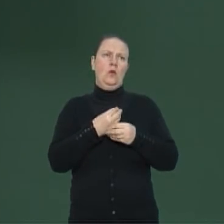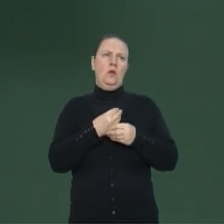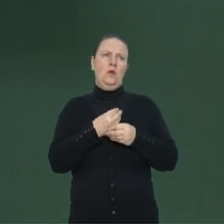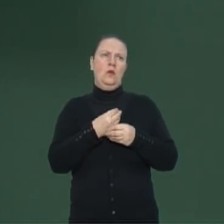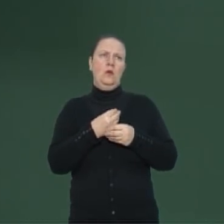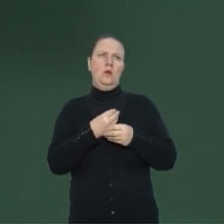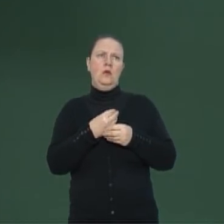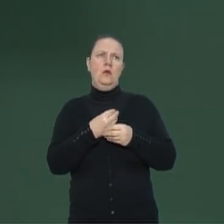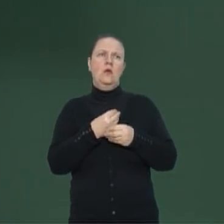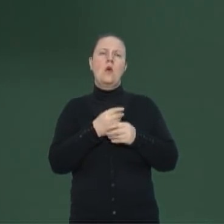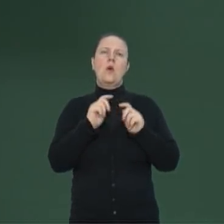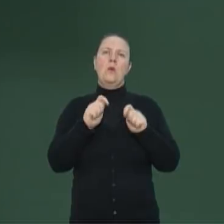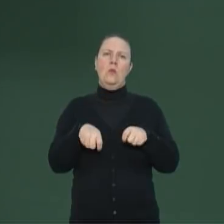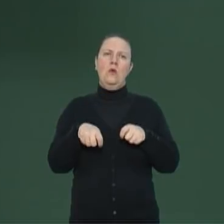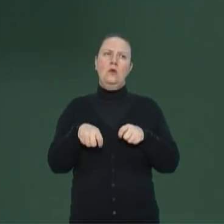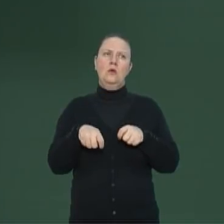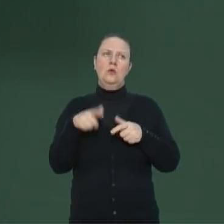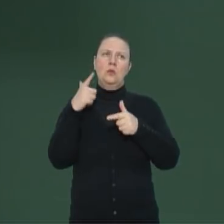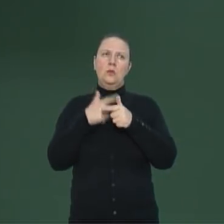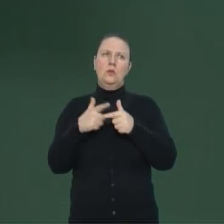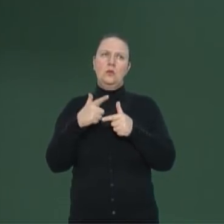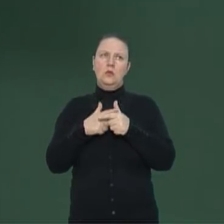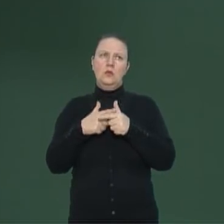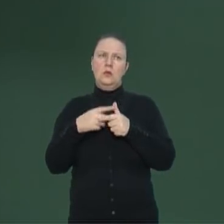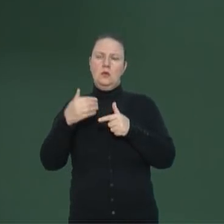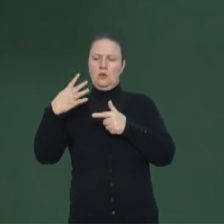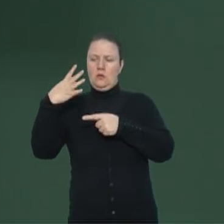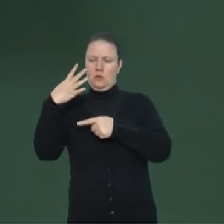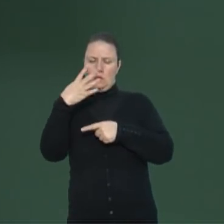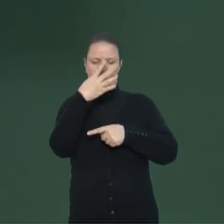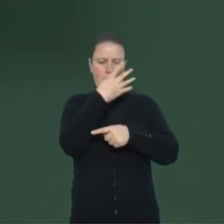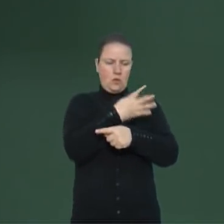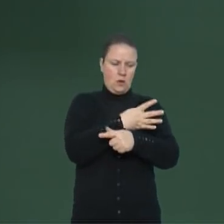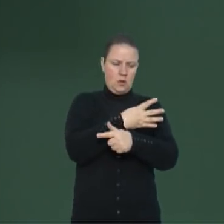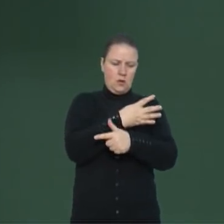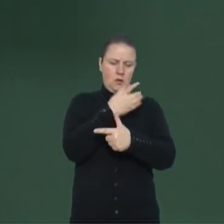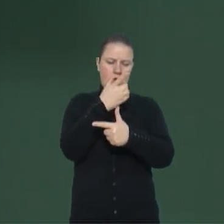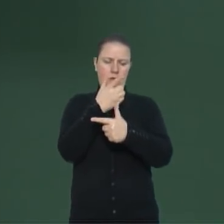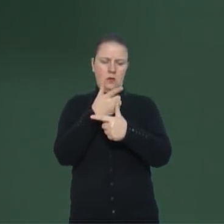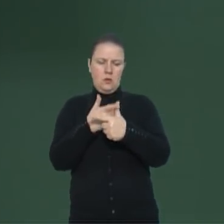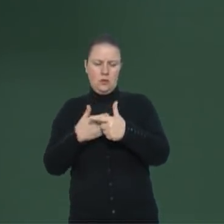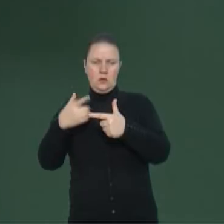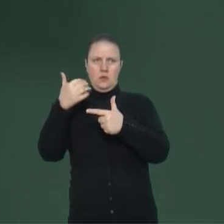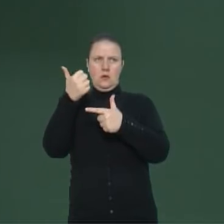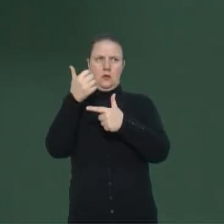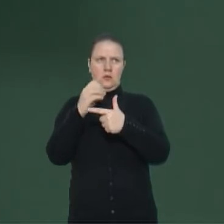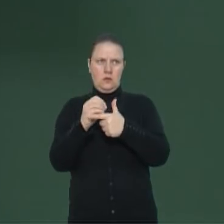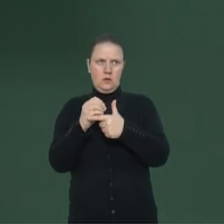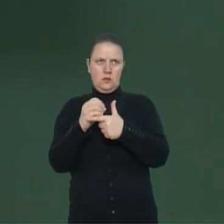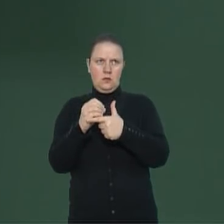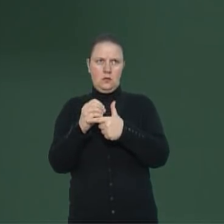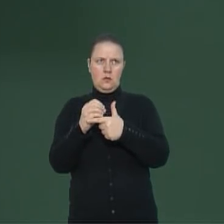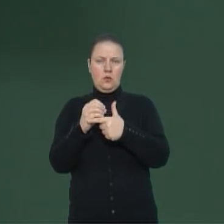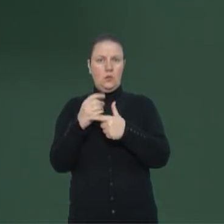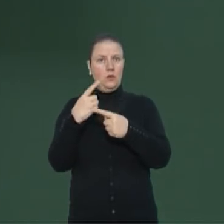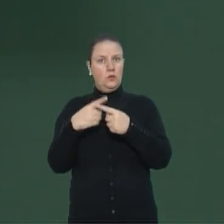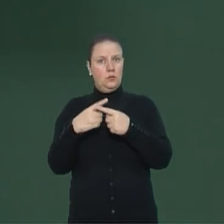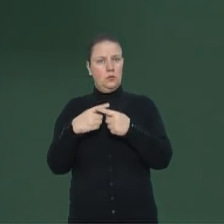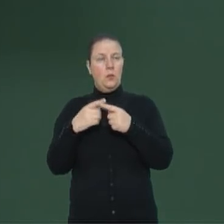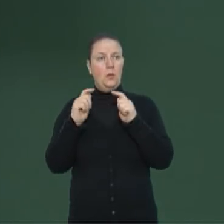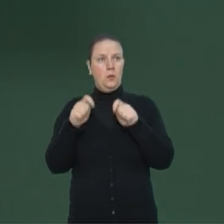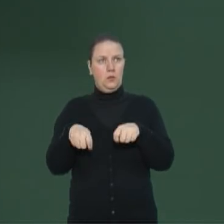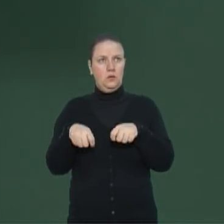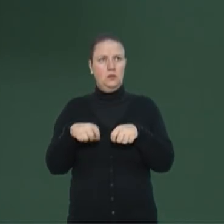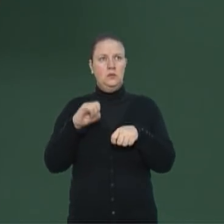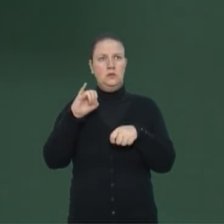pelo menos 10, vai dar menos 40 se você multiplicar aqui, ó. Esse vezes esse, dá menos 40. Se eu devo 40 e tenho 49, eu fico